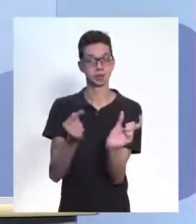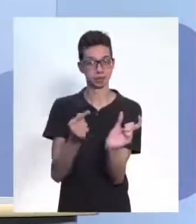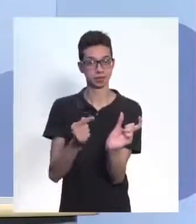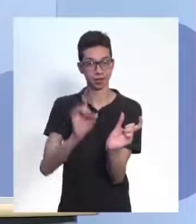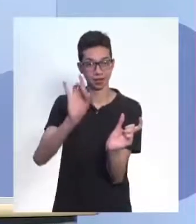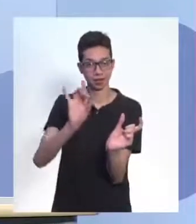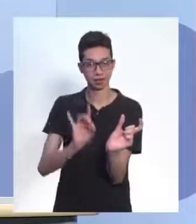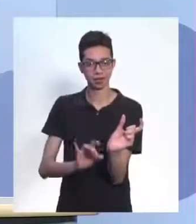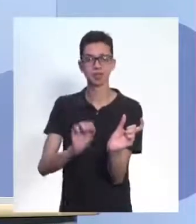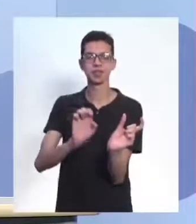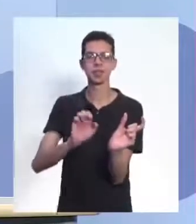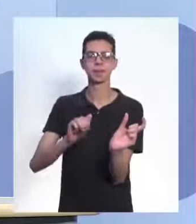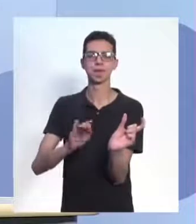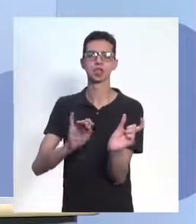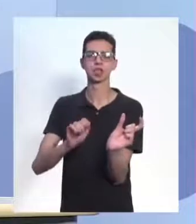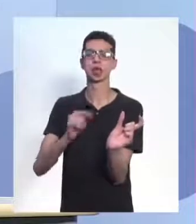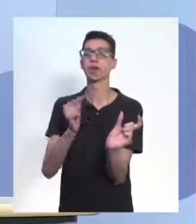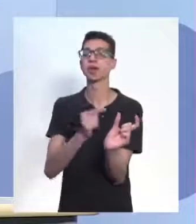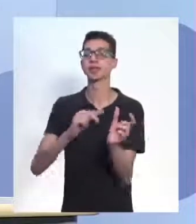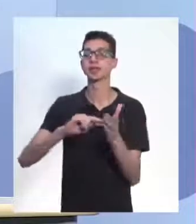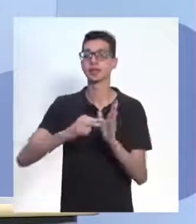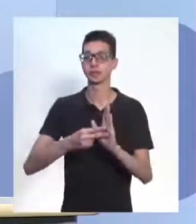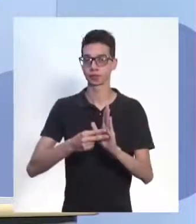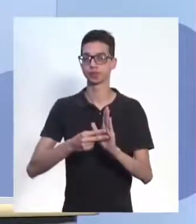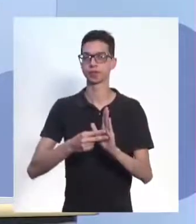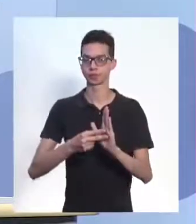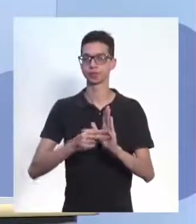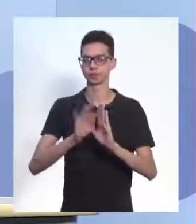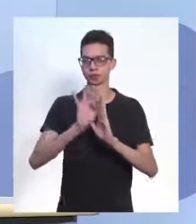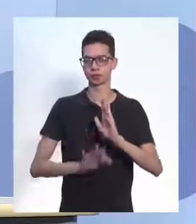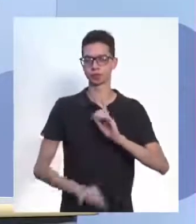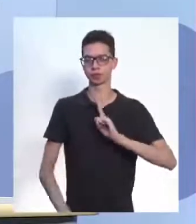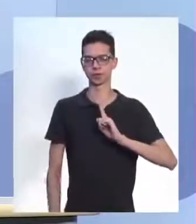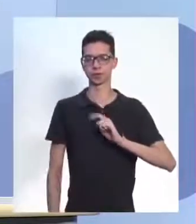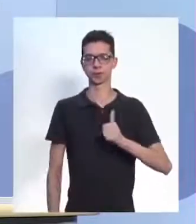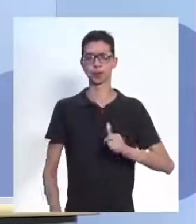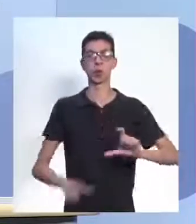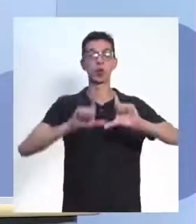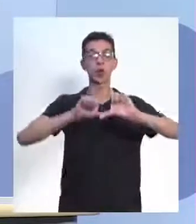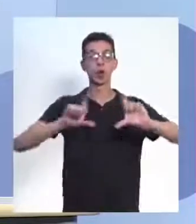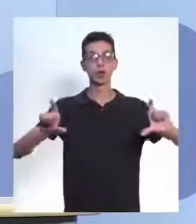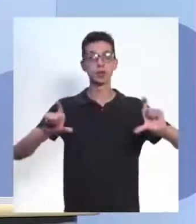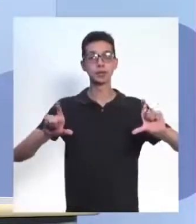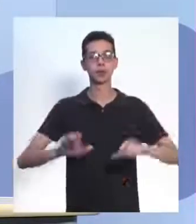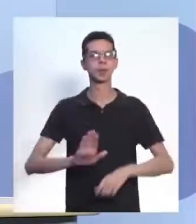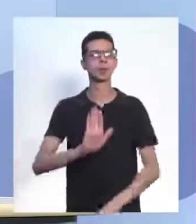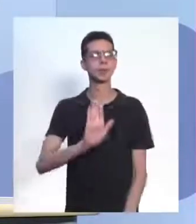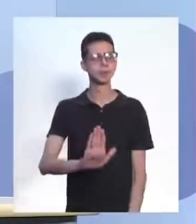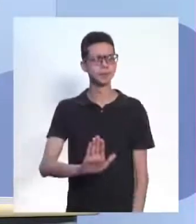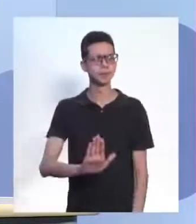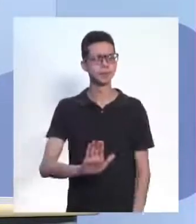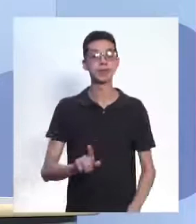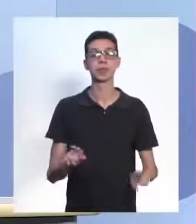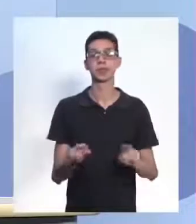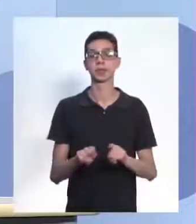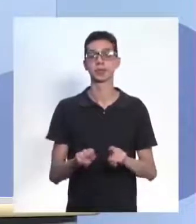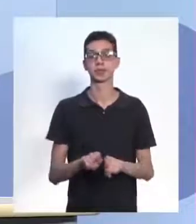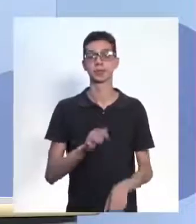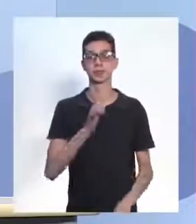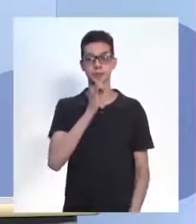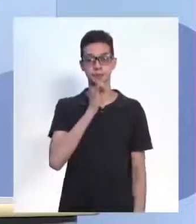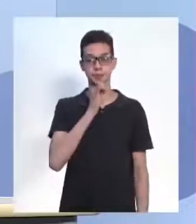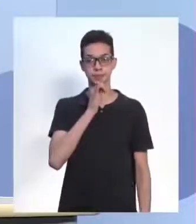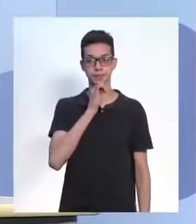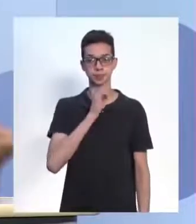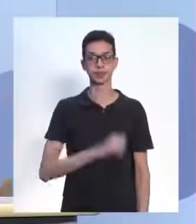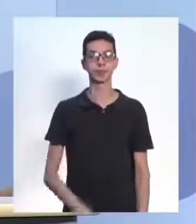cada palavrinha dessa tem dentro ali do meu texto, dentro das orações. Mas também quando a gente vai escrever,